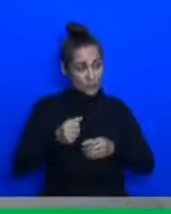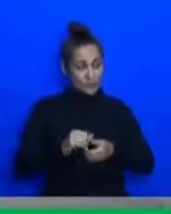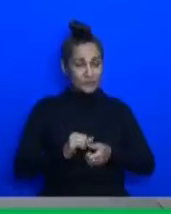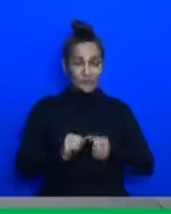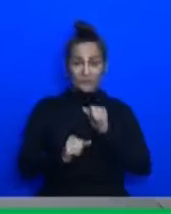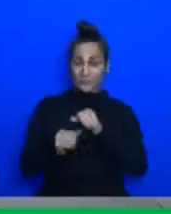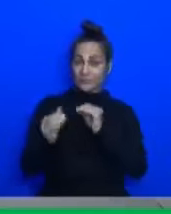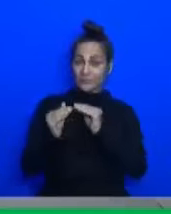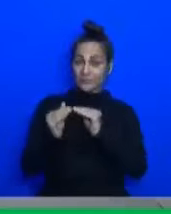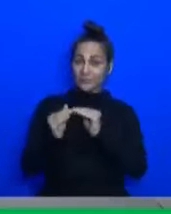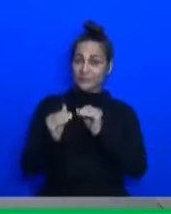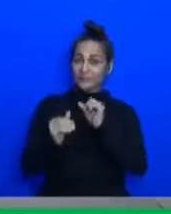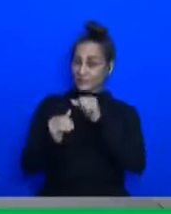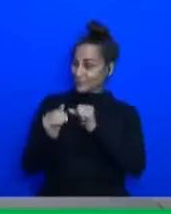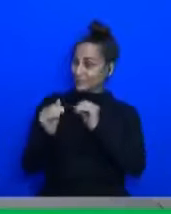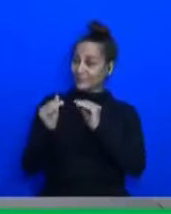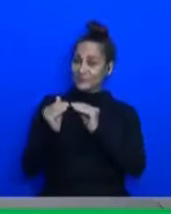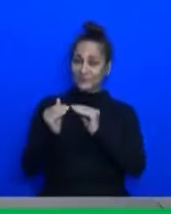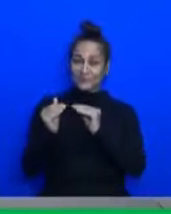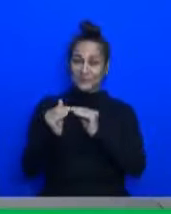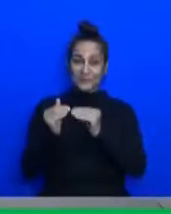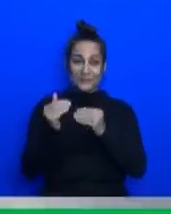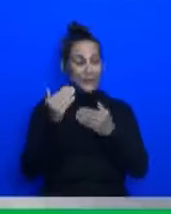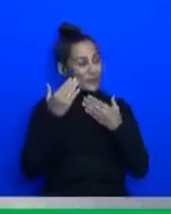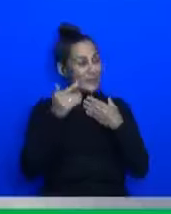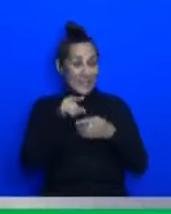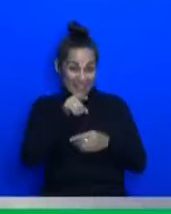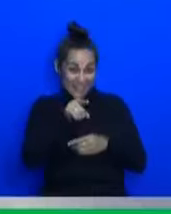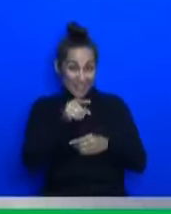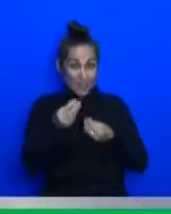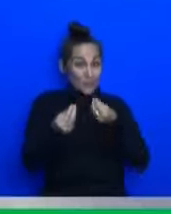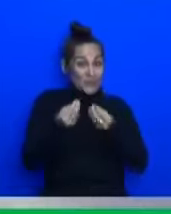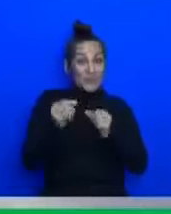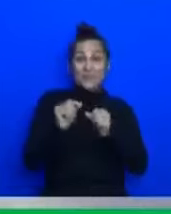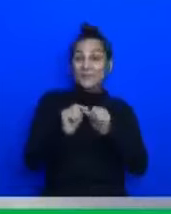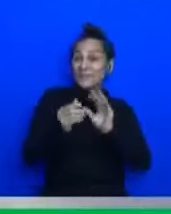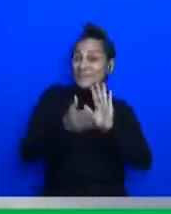sorteadas? Sim, confirmo. Sim, confirmo. E aí, como é que foi a sua aposta?